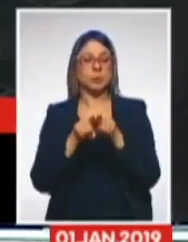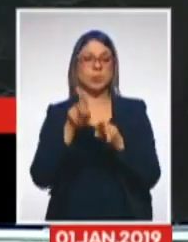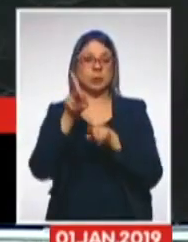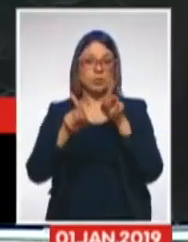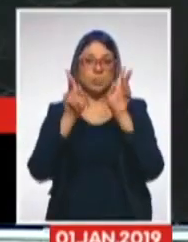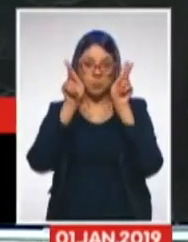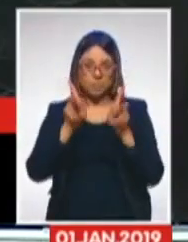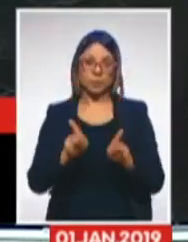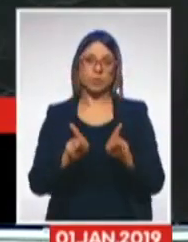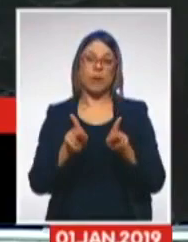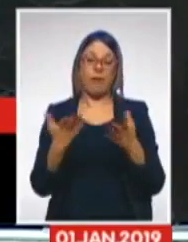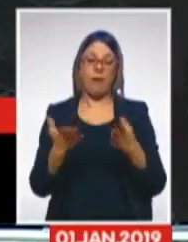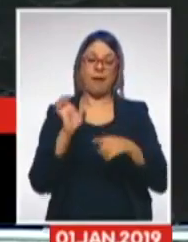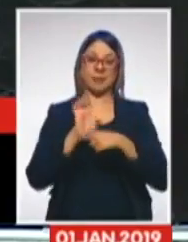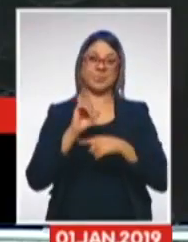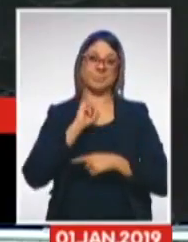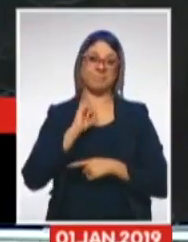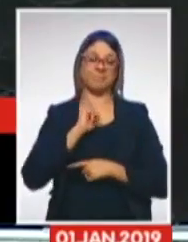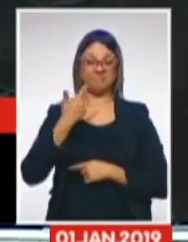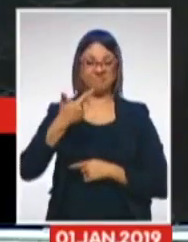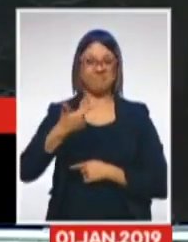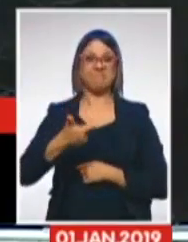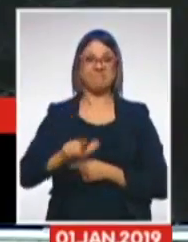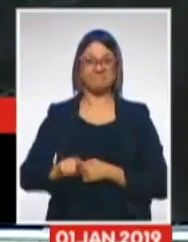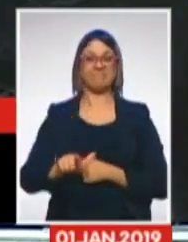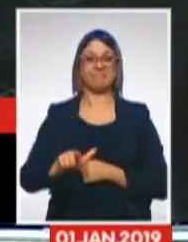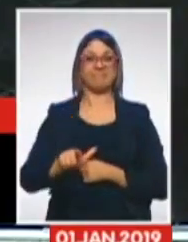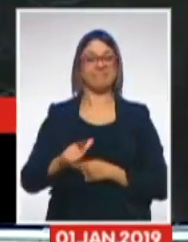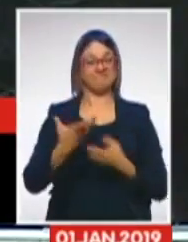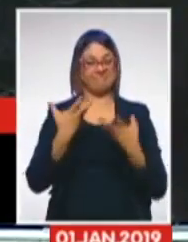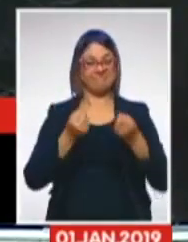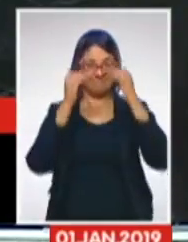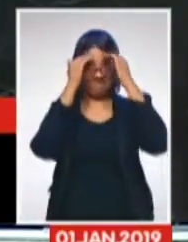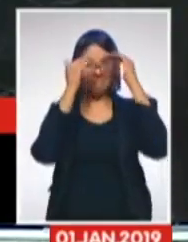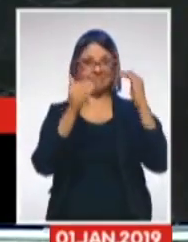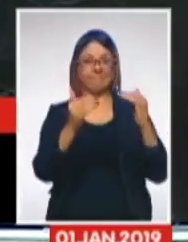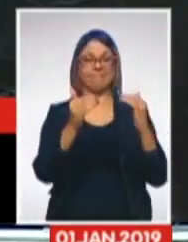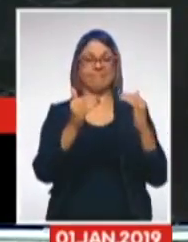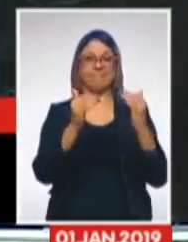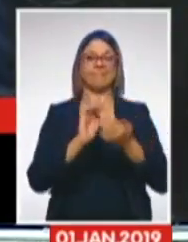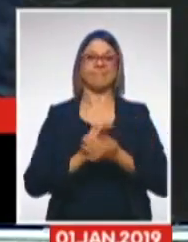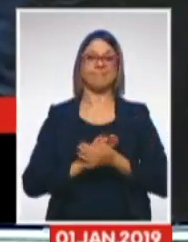nosso Estado poderá novamente ser respeitado.